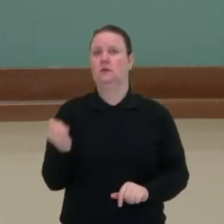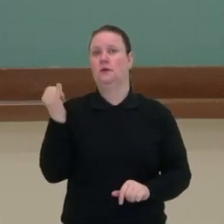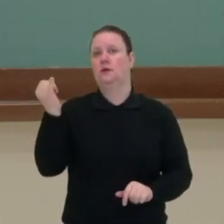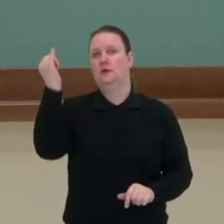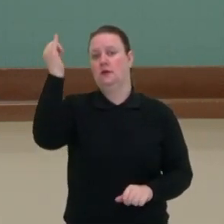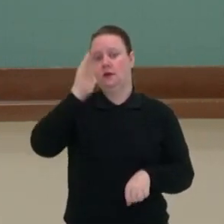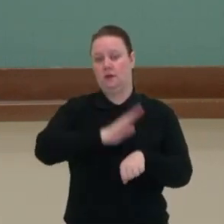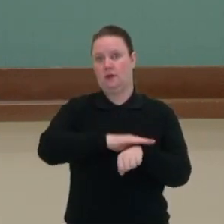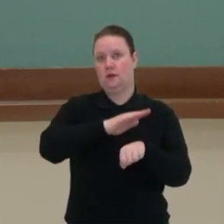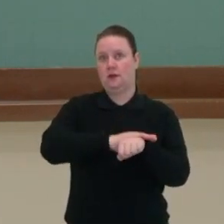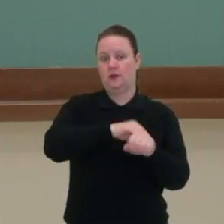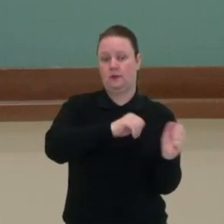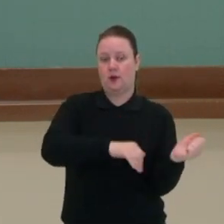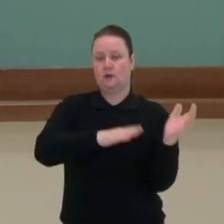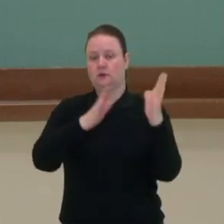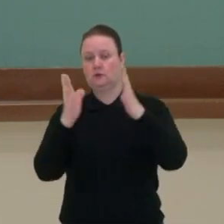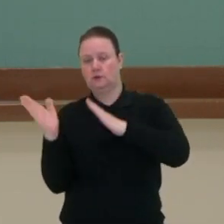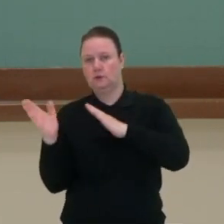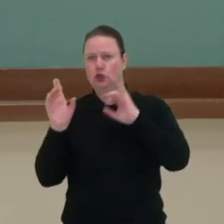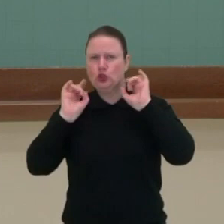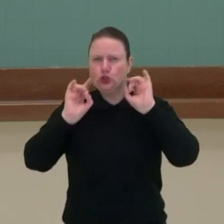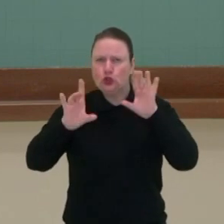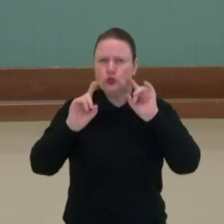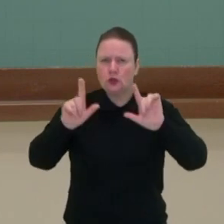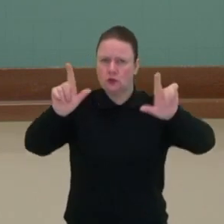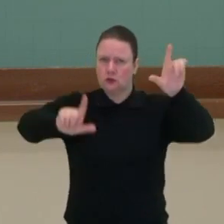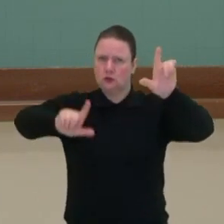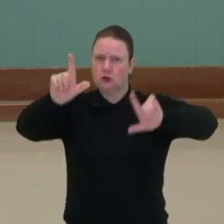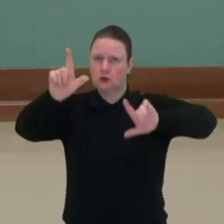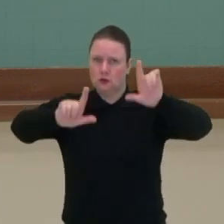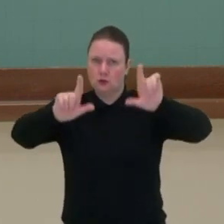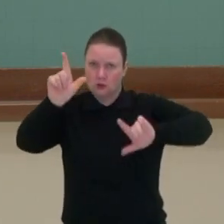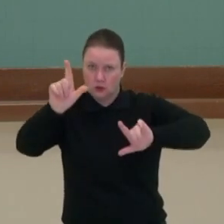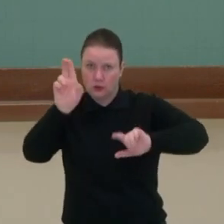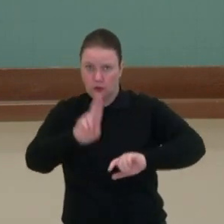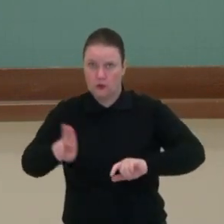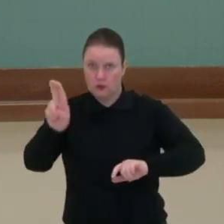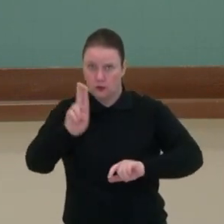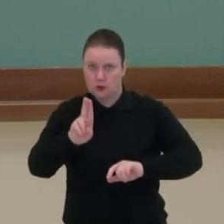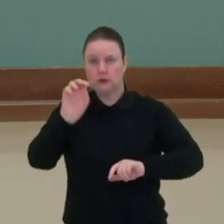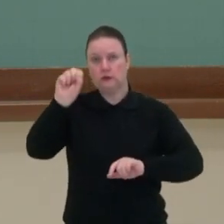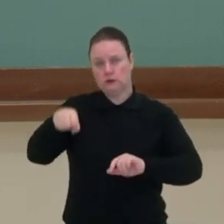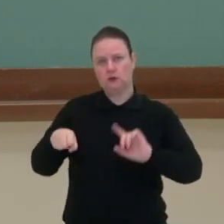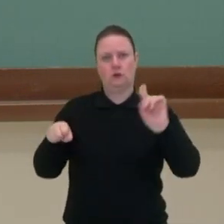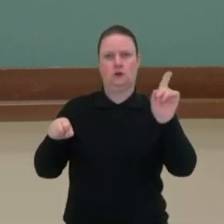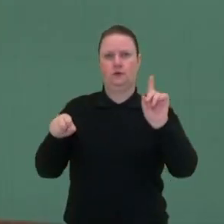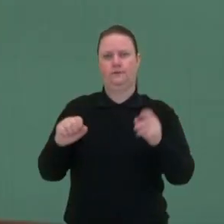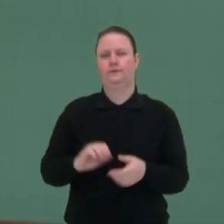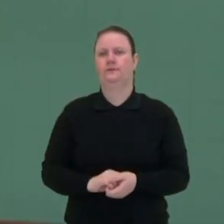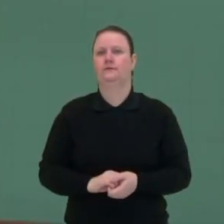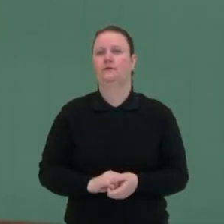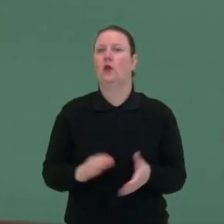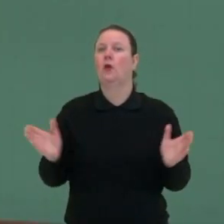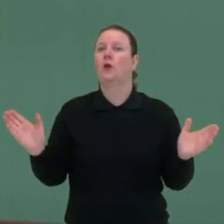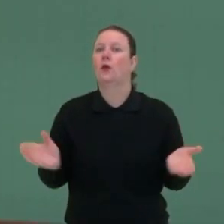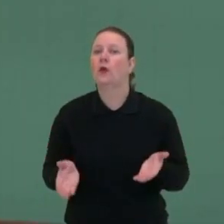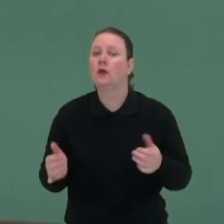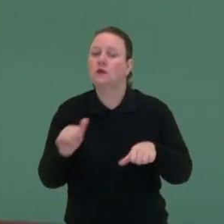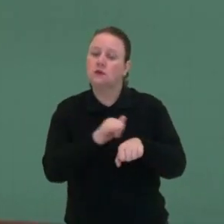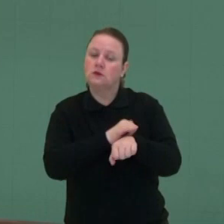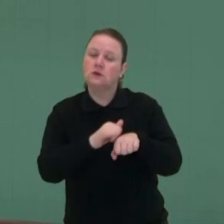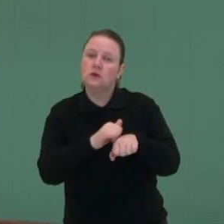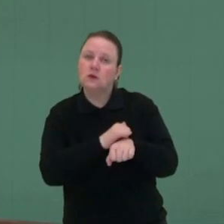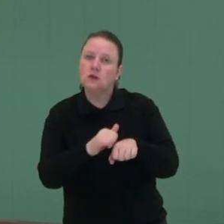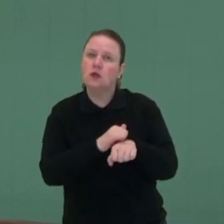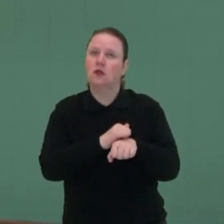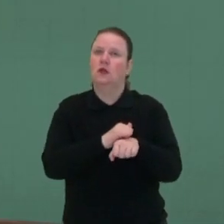importância. Atualmente, só a televisão é usada para um candidato se apresentar? Hoje, as estratégias de marketing político são as